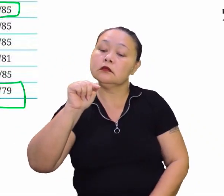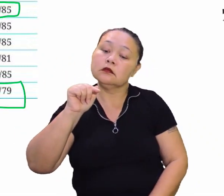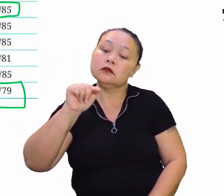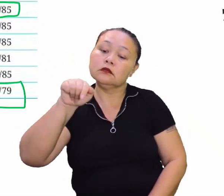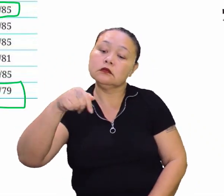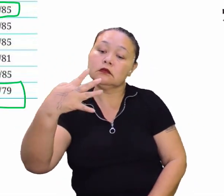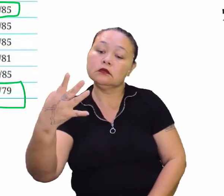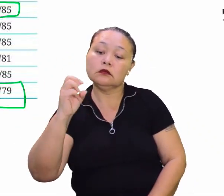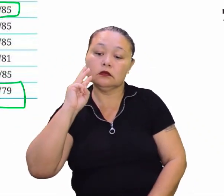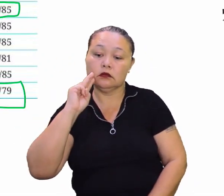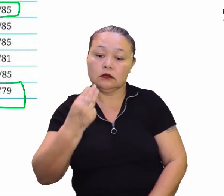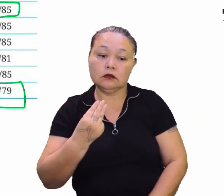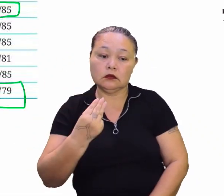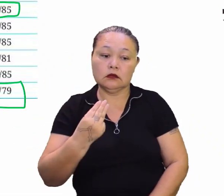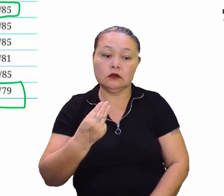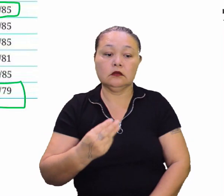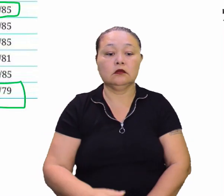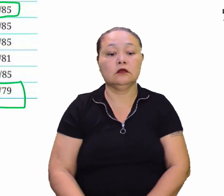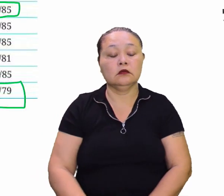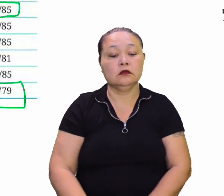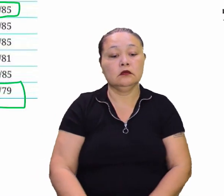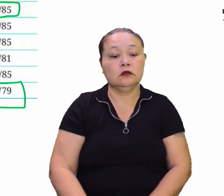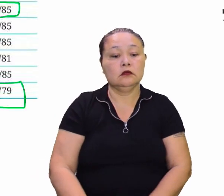aqui a cor, botar azul,